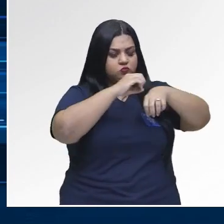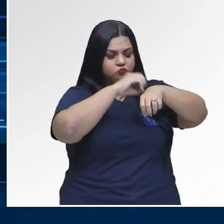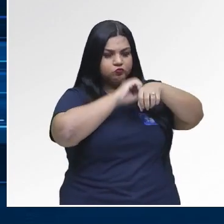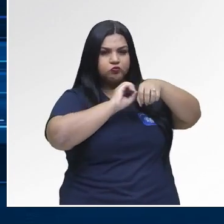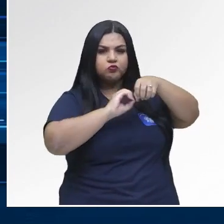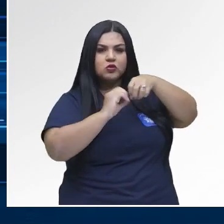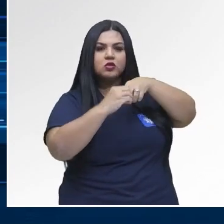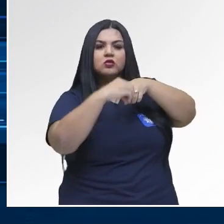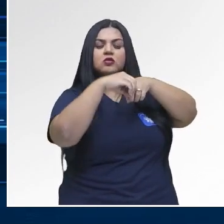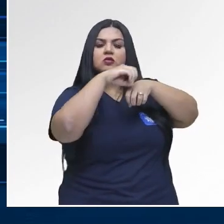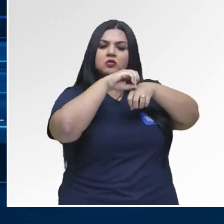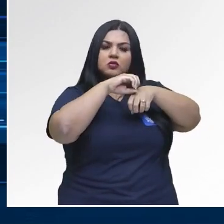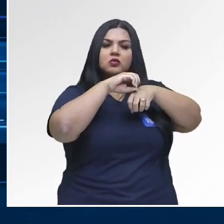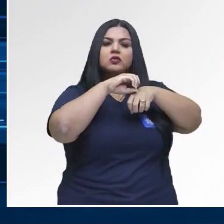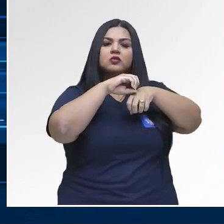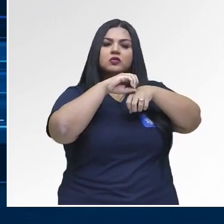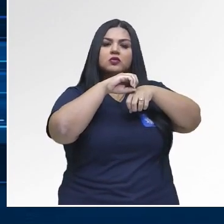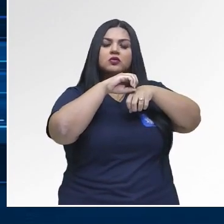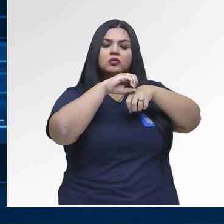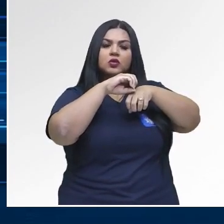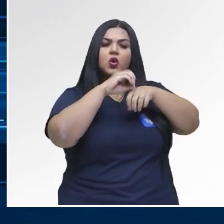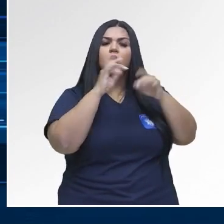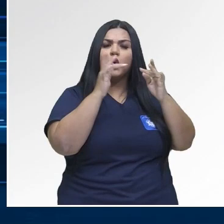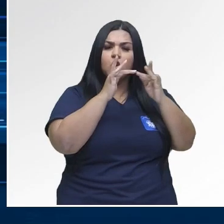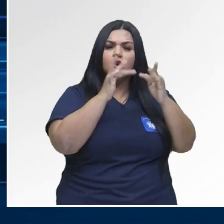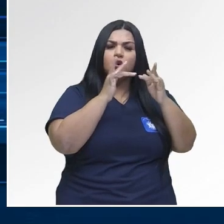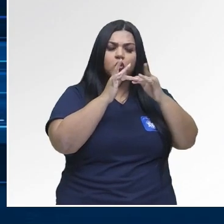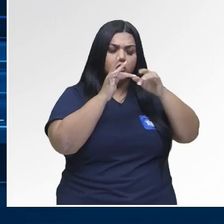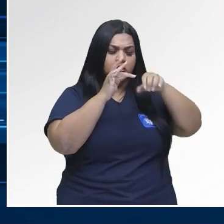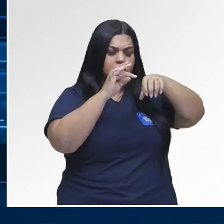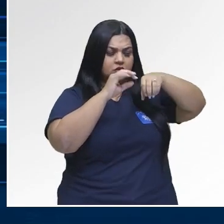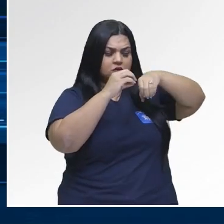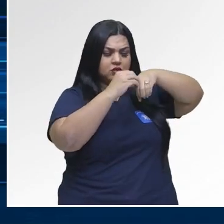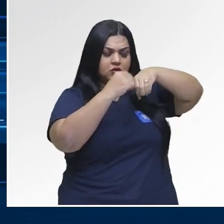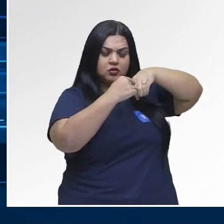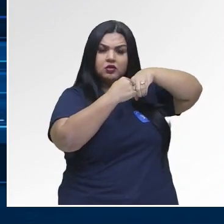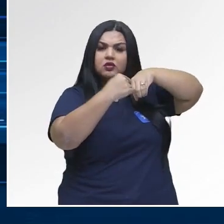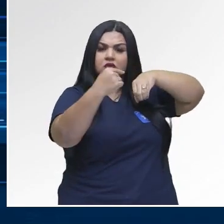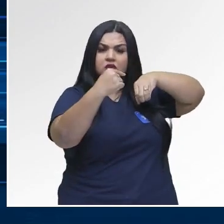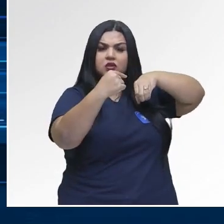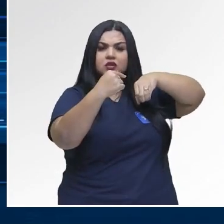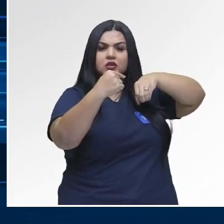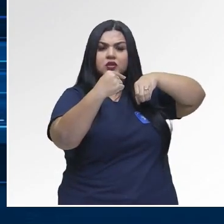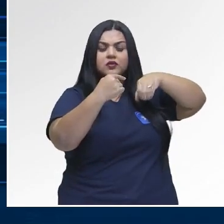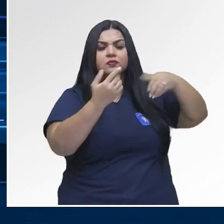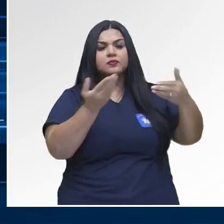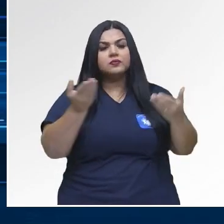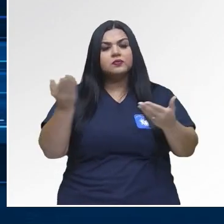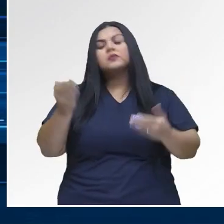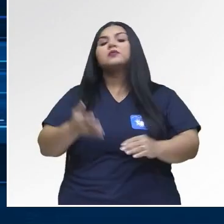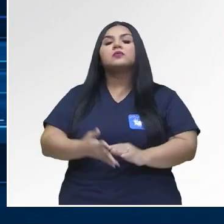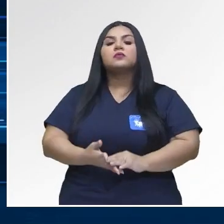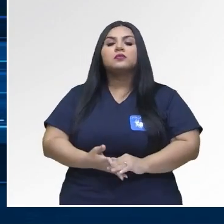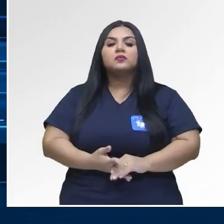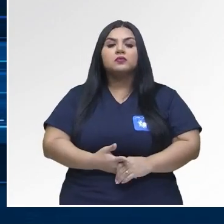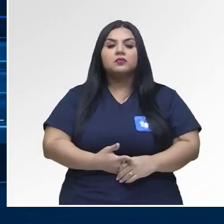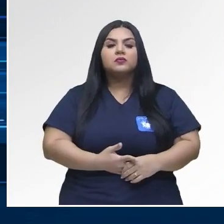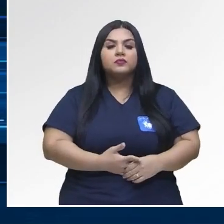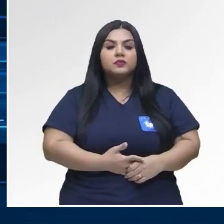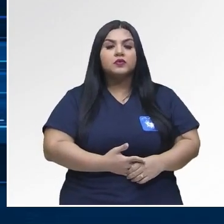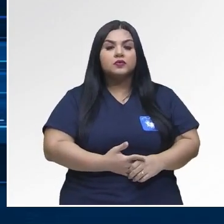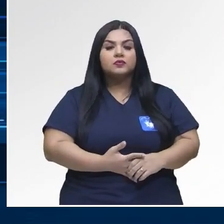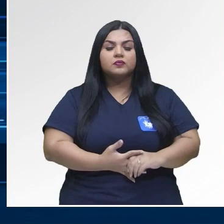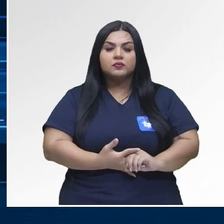que ele é arredondado, né, em contato ali com os capilares, e aí a enfisema pulmonar, que é uma doença crônica,